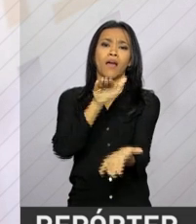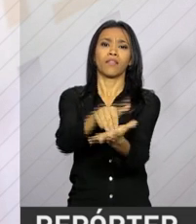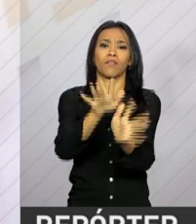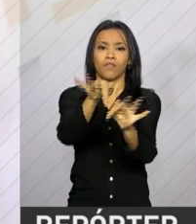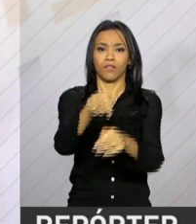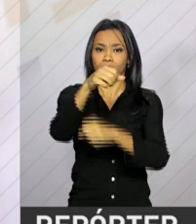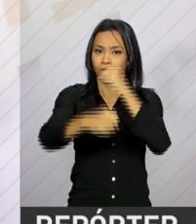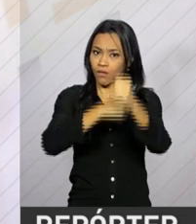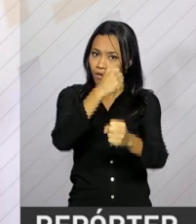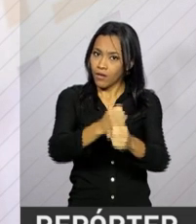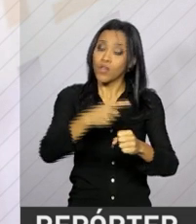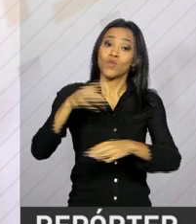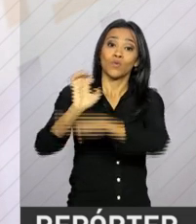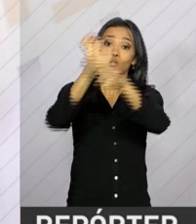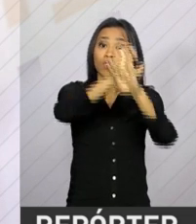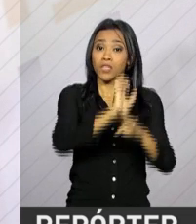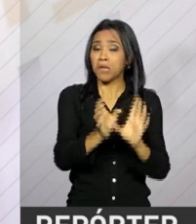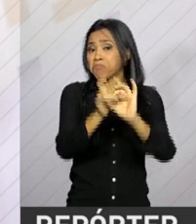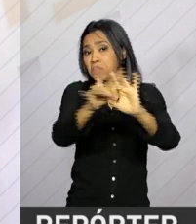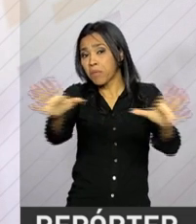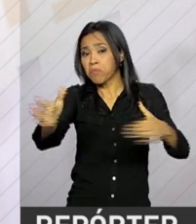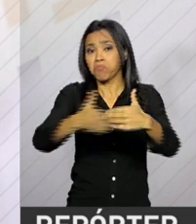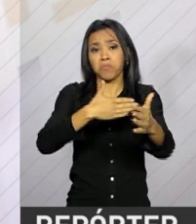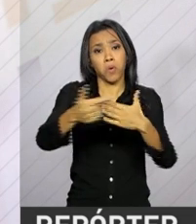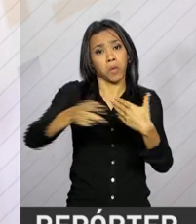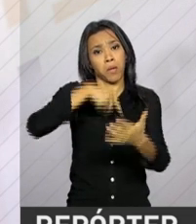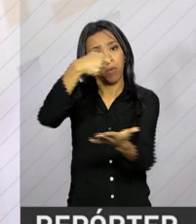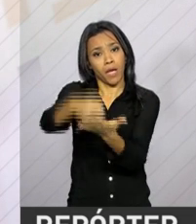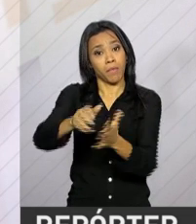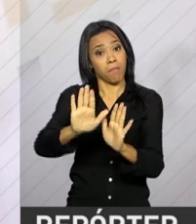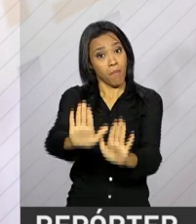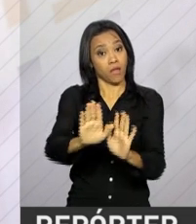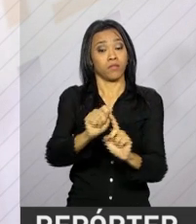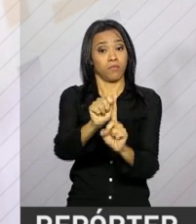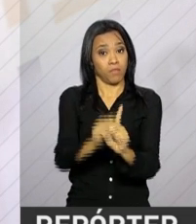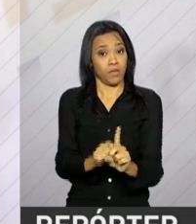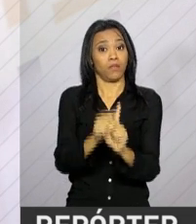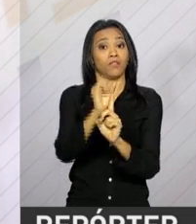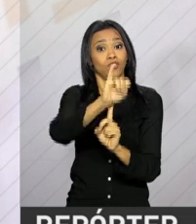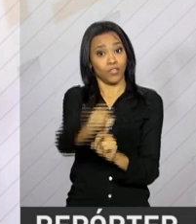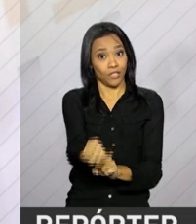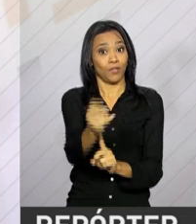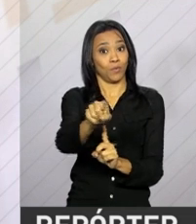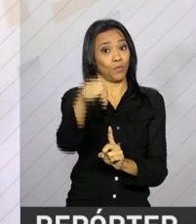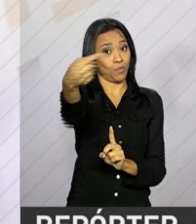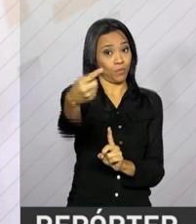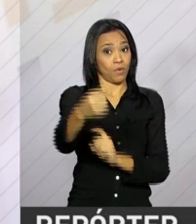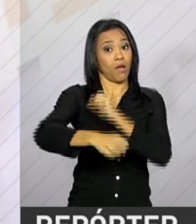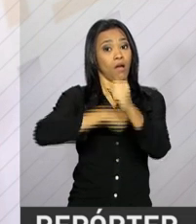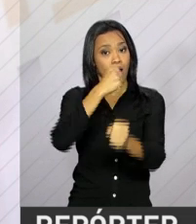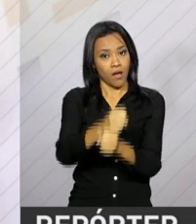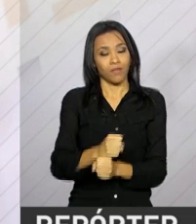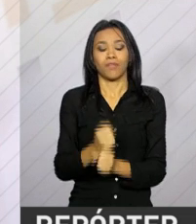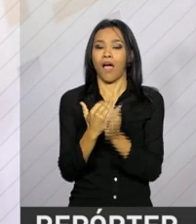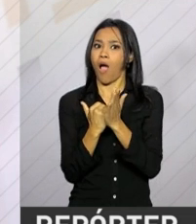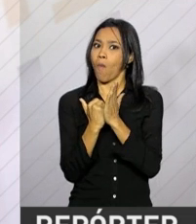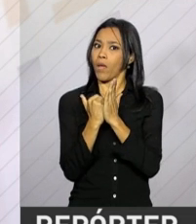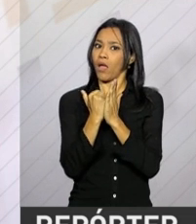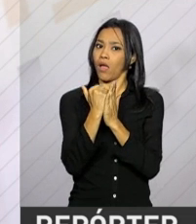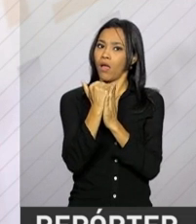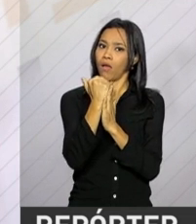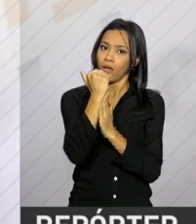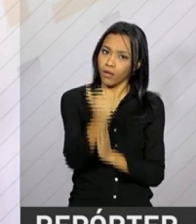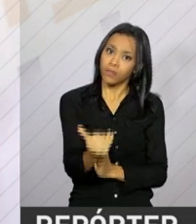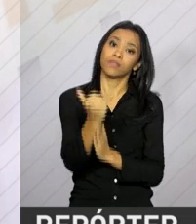os estados estão liberados de qualquer pagamento já a partir de Janeiro do ano que vem acontece um aumento gradativo da